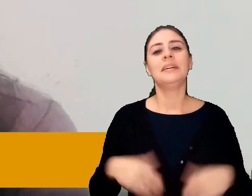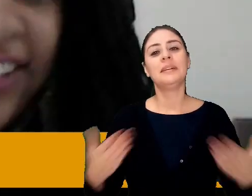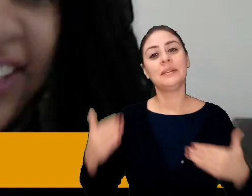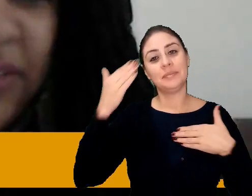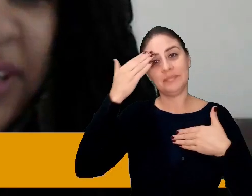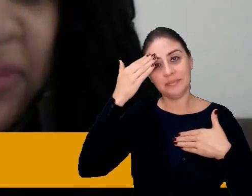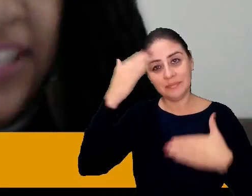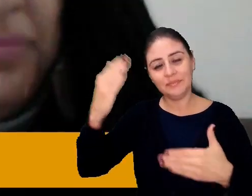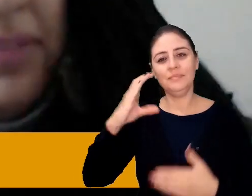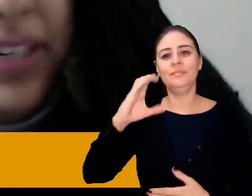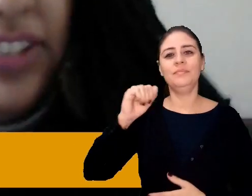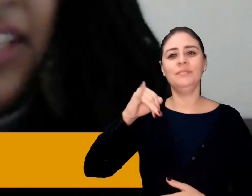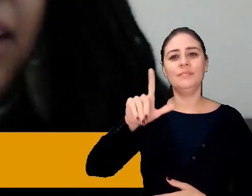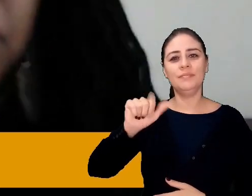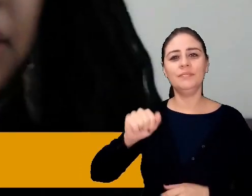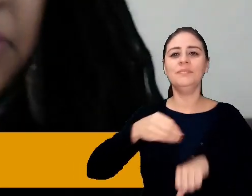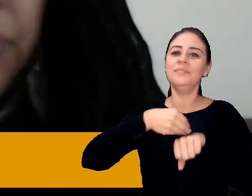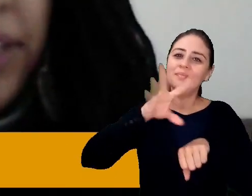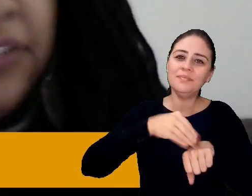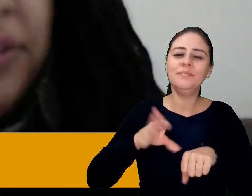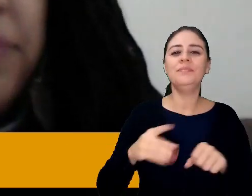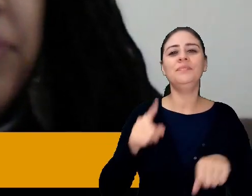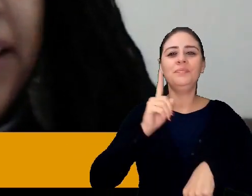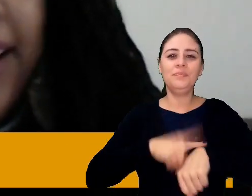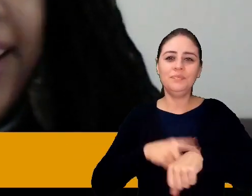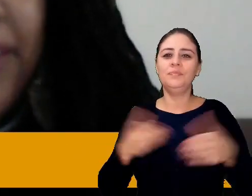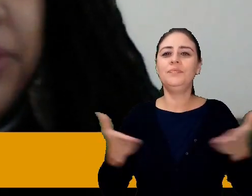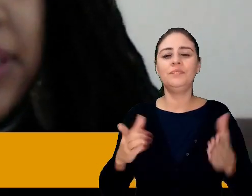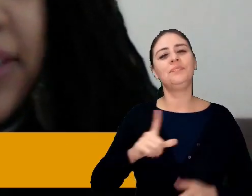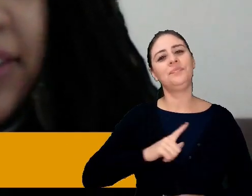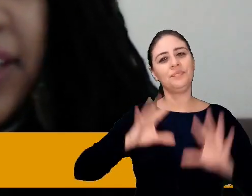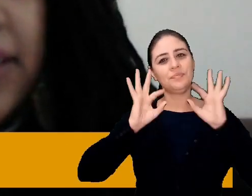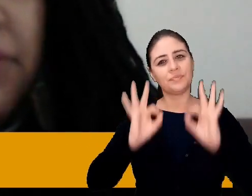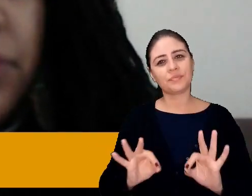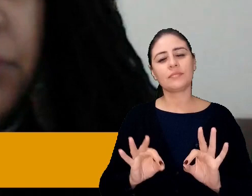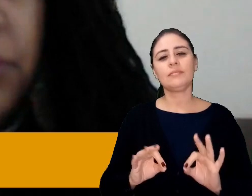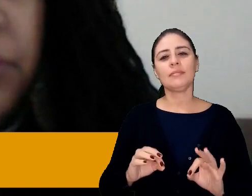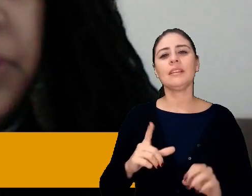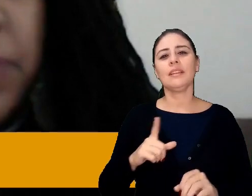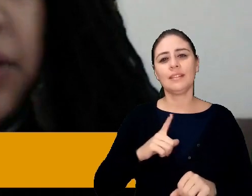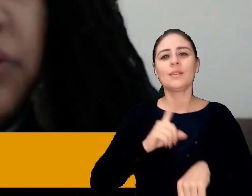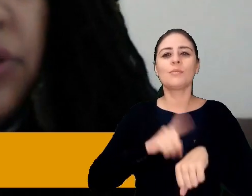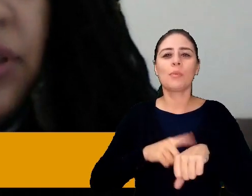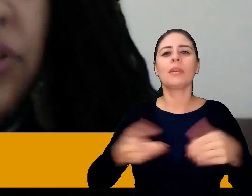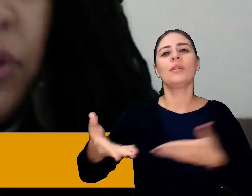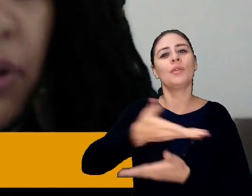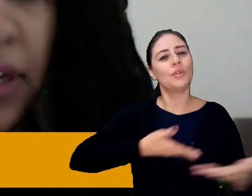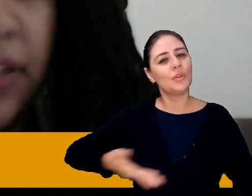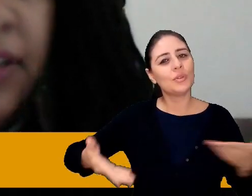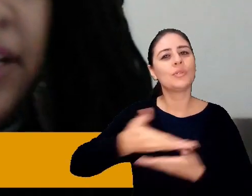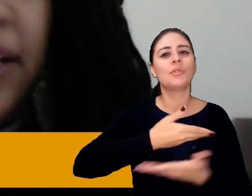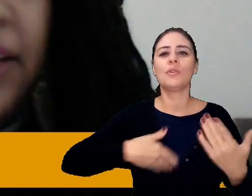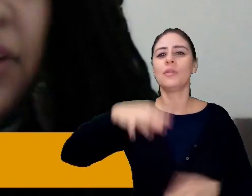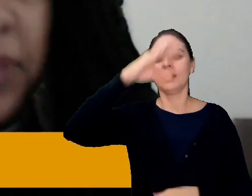Então, gratidão, Camila, pela partilha, por esse momento. Com toda certeza foi um espaço de